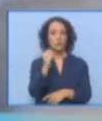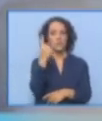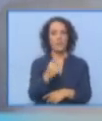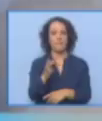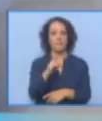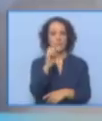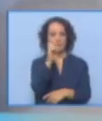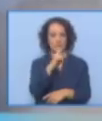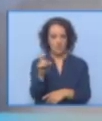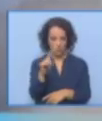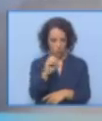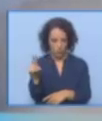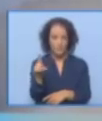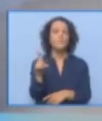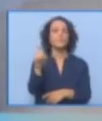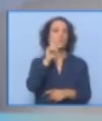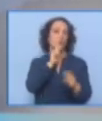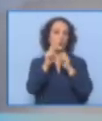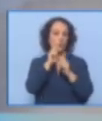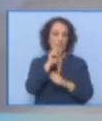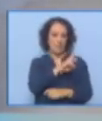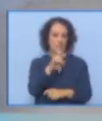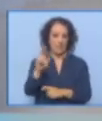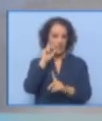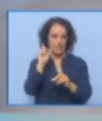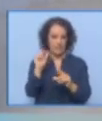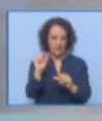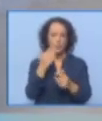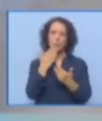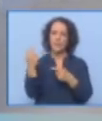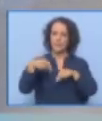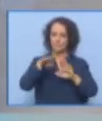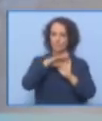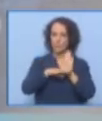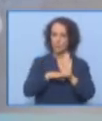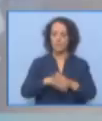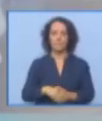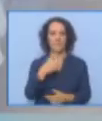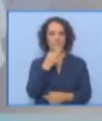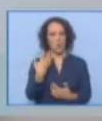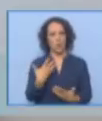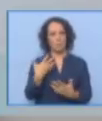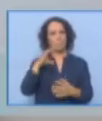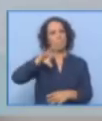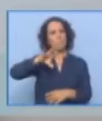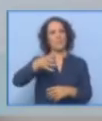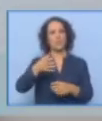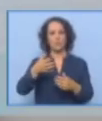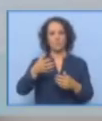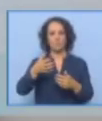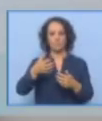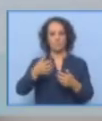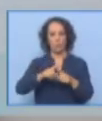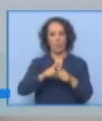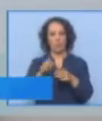jornalista da Renascença. Muito boa tarde. Obrigado por estares neste programa. Resulta, de facto, um país dividido das eleições do último